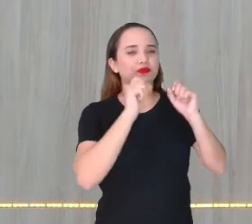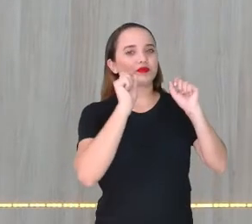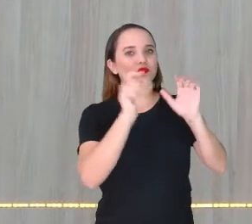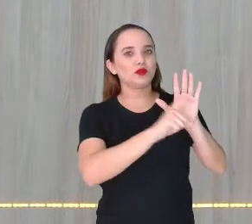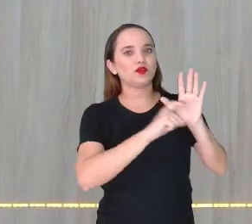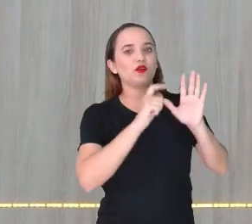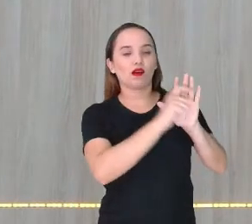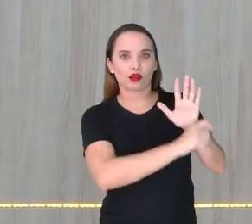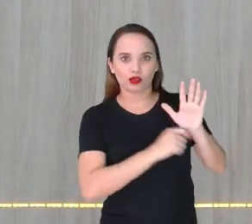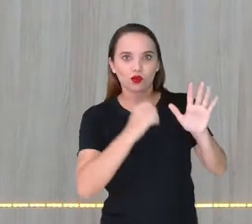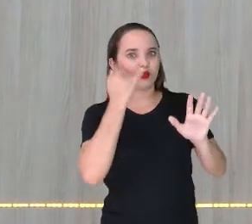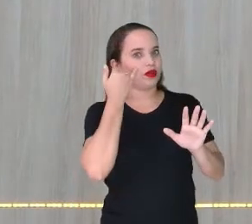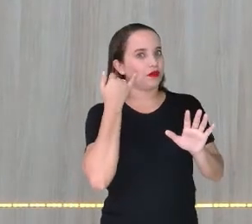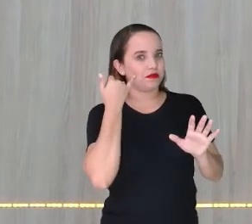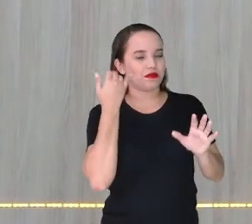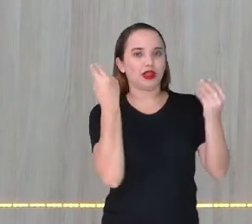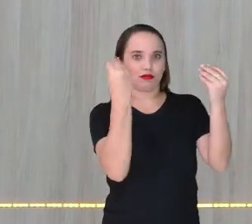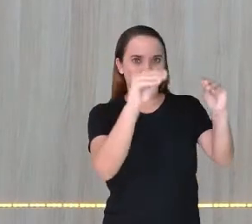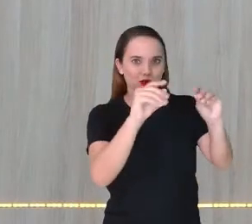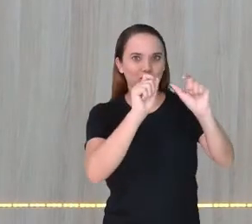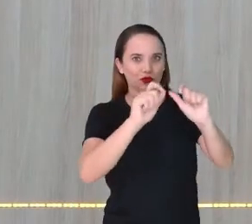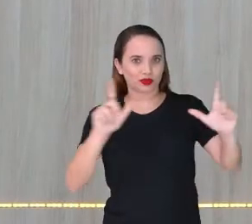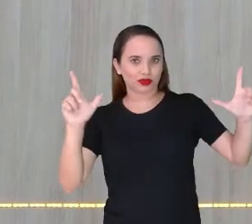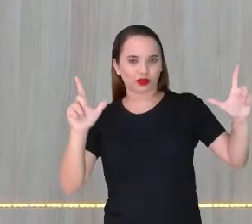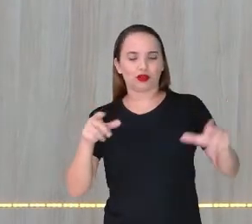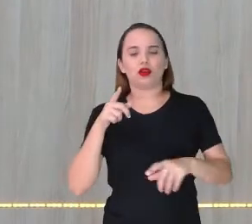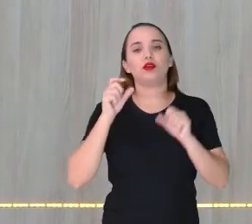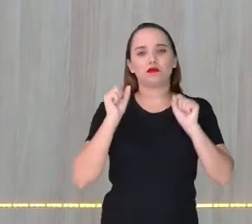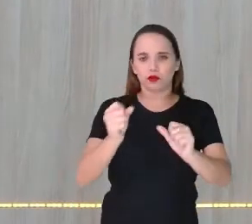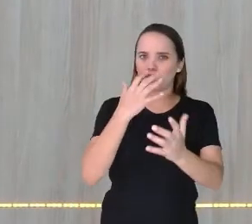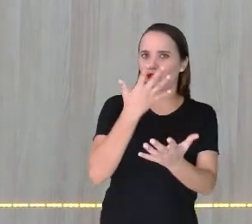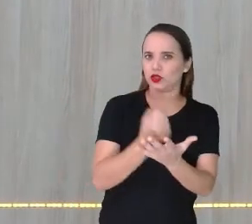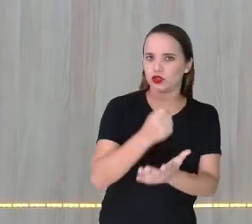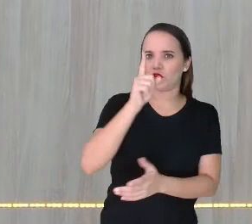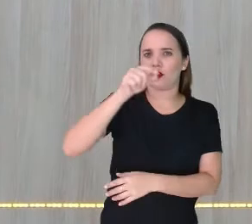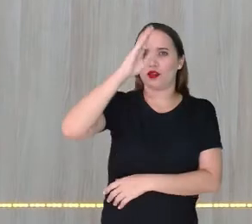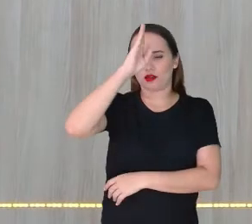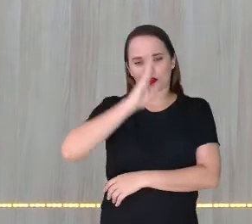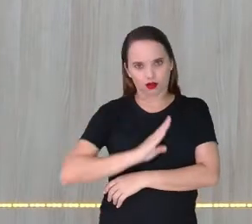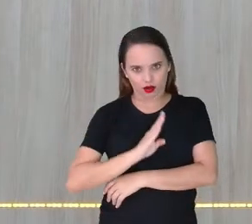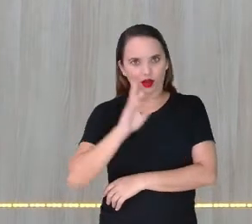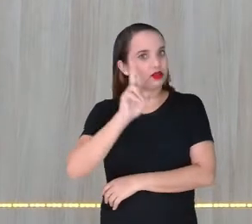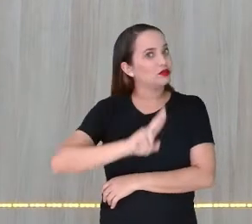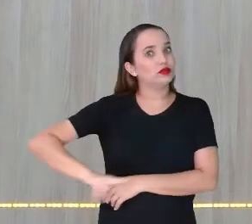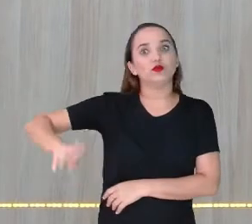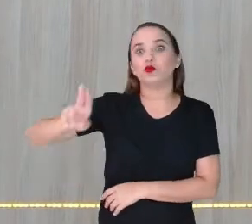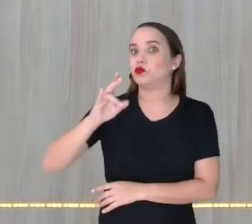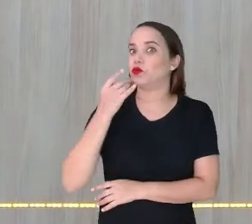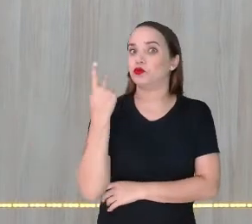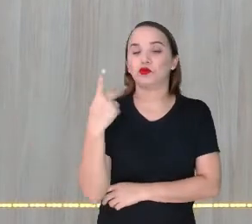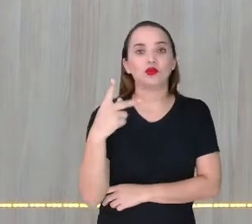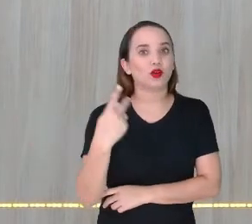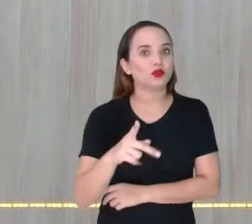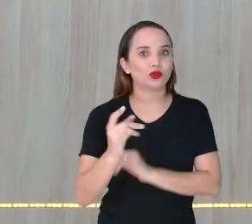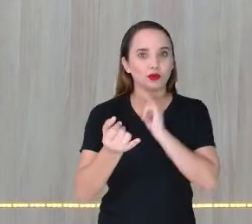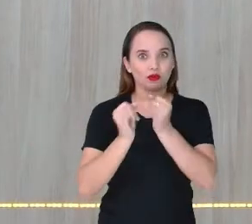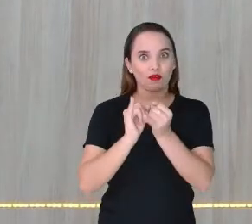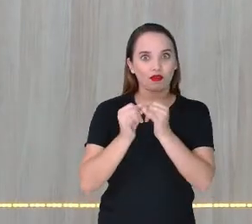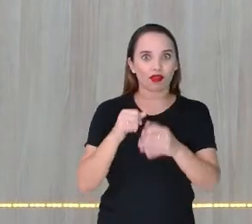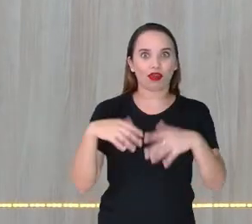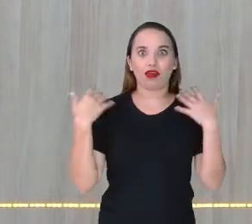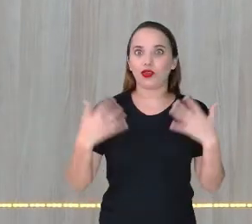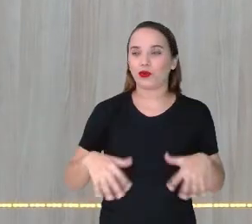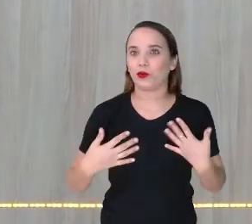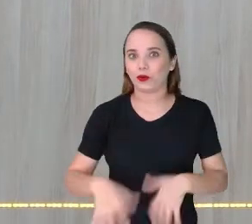e vocês conseguirem baixar o aplicativo, que é gratuito para fazer o download. E vocês também não usam a internet, ó. Dá para aprender e